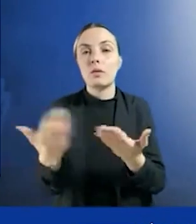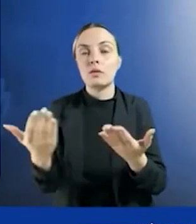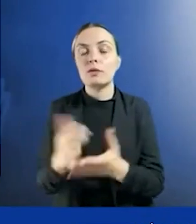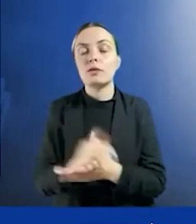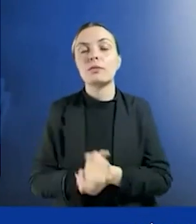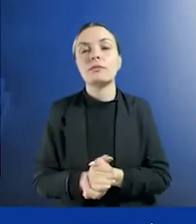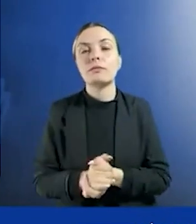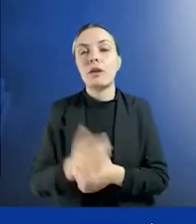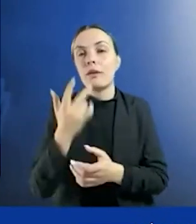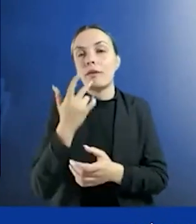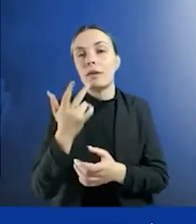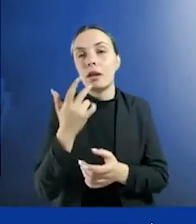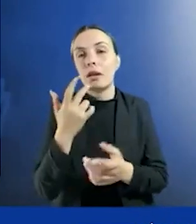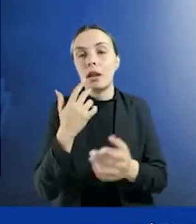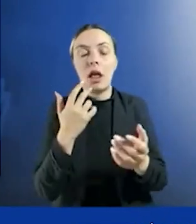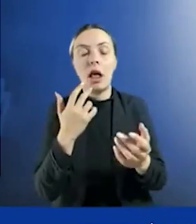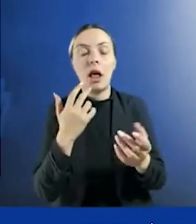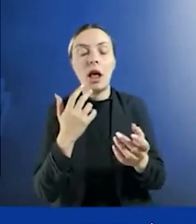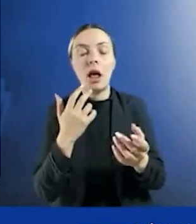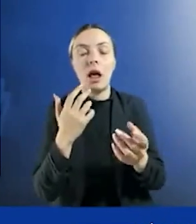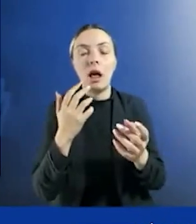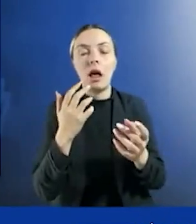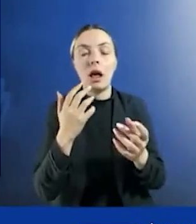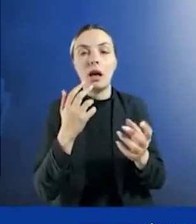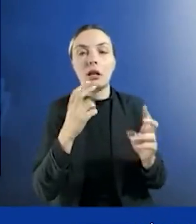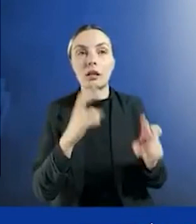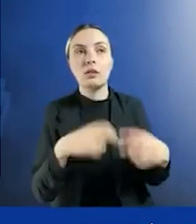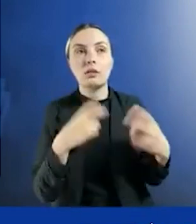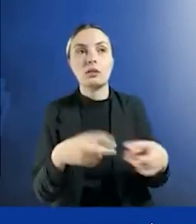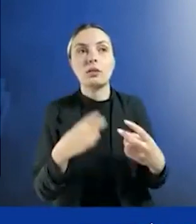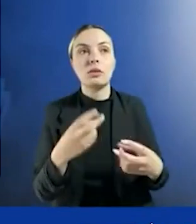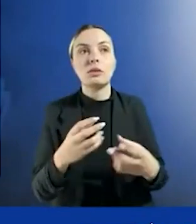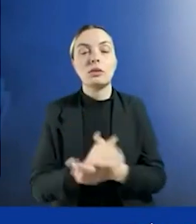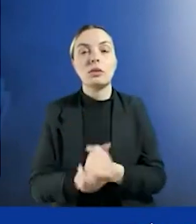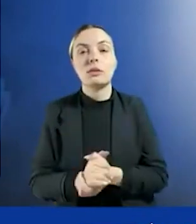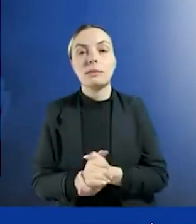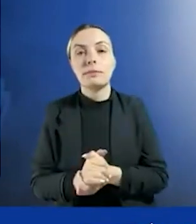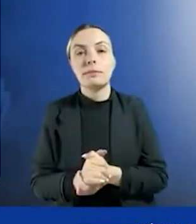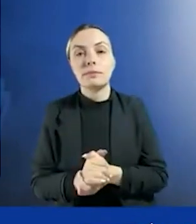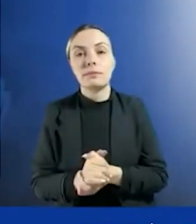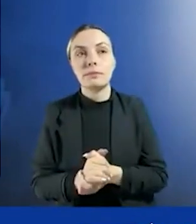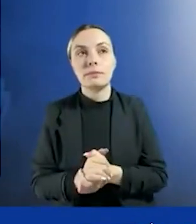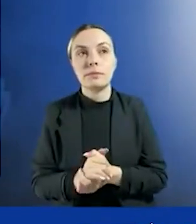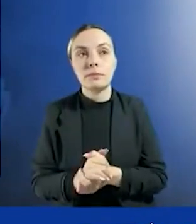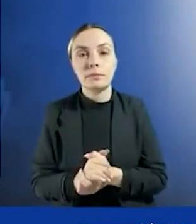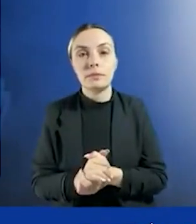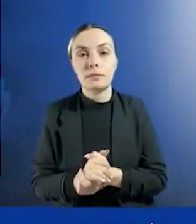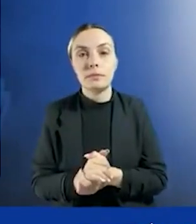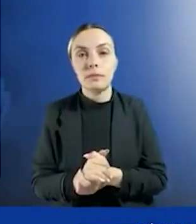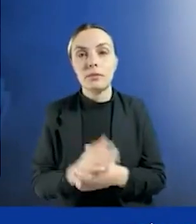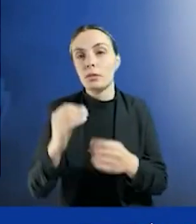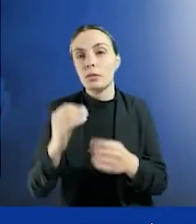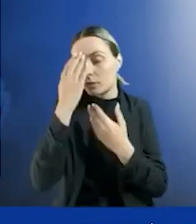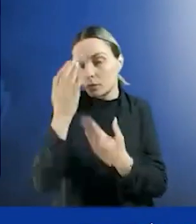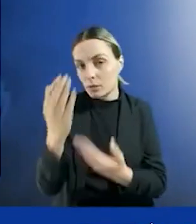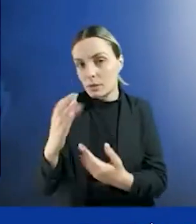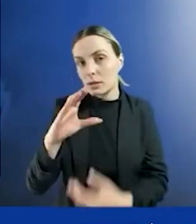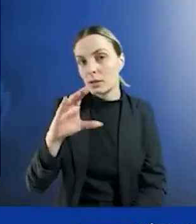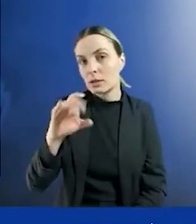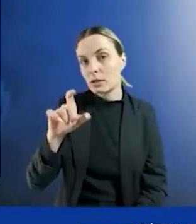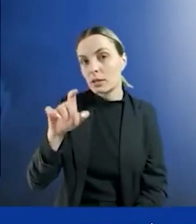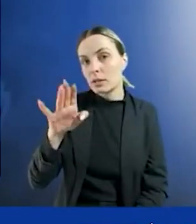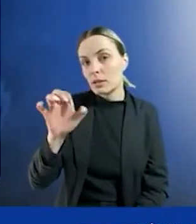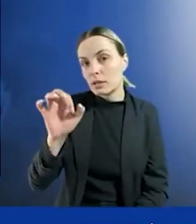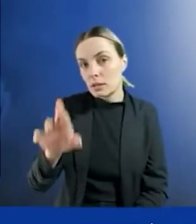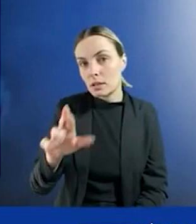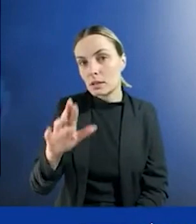da Agricultura e Pecuária, convido o vice-presidente Muni Lourenço. Obrigado, Kleber. Boa tarde a todos os